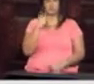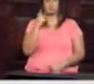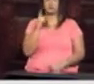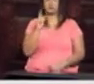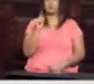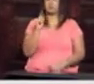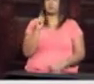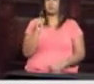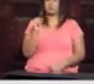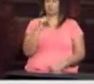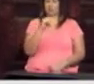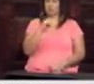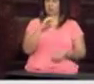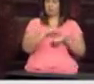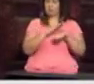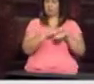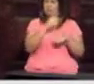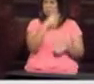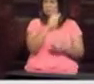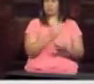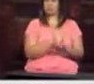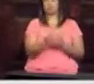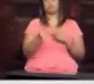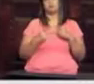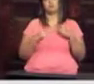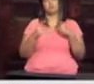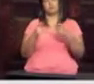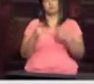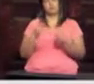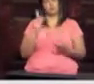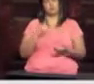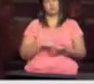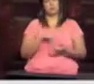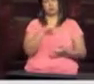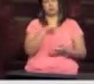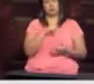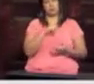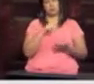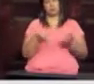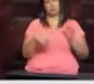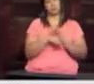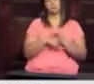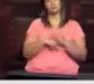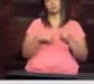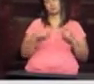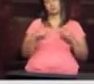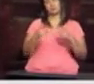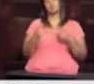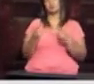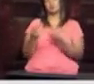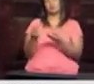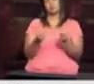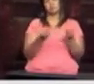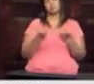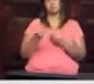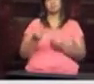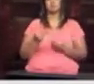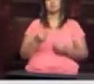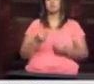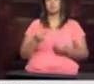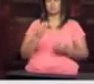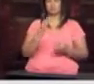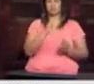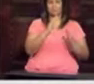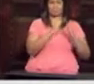são os que causam a guerra. E, na verdade, eles são parte de uma guerra que, muitas vezes, quando saem de